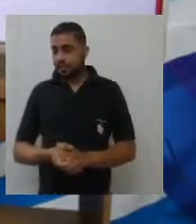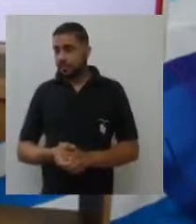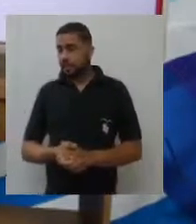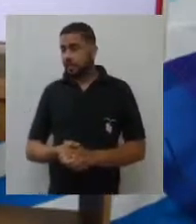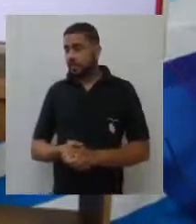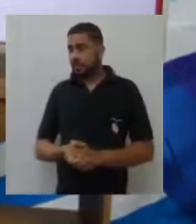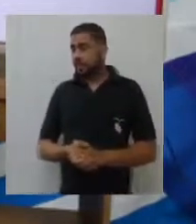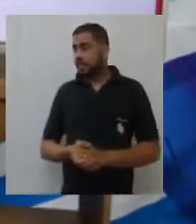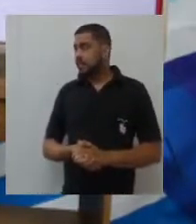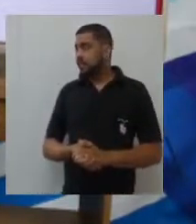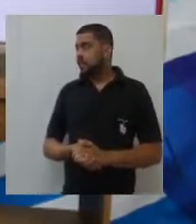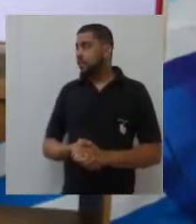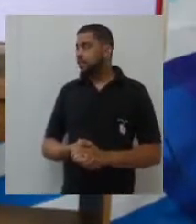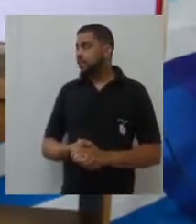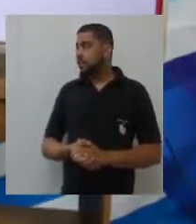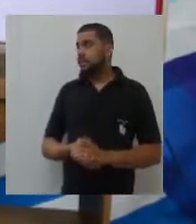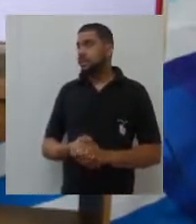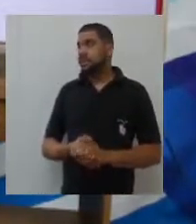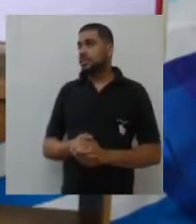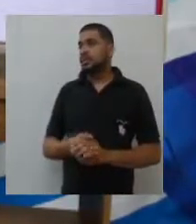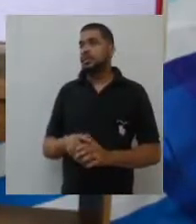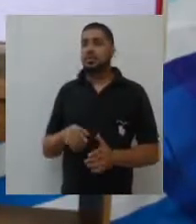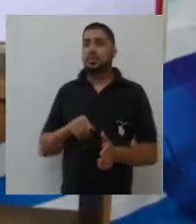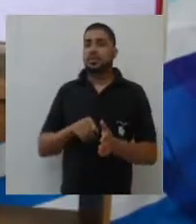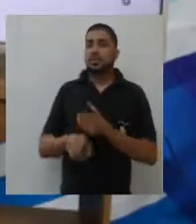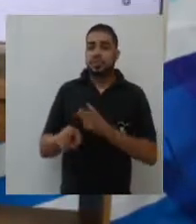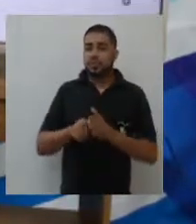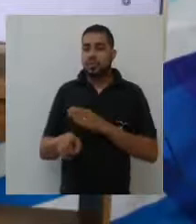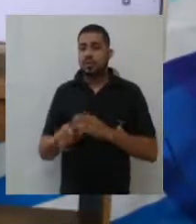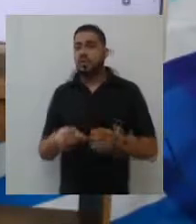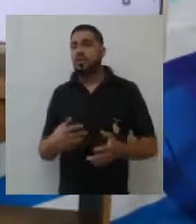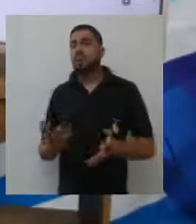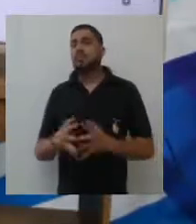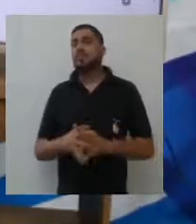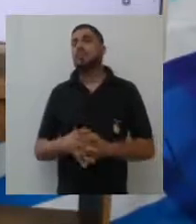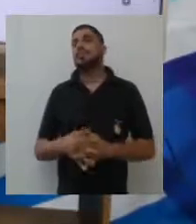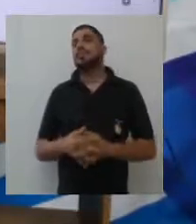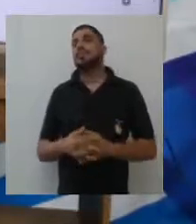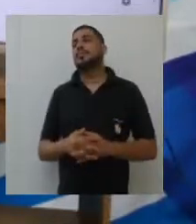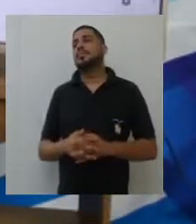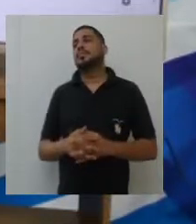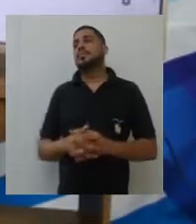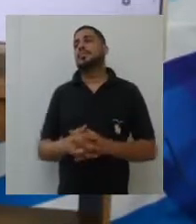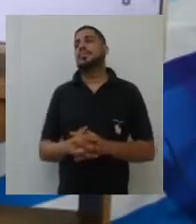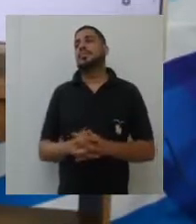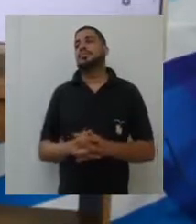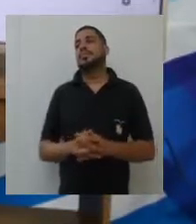Vamos lá, pessoal. Dúvida de vocês, questionamentos de vocês.